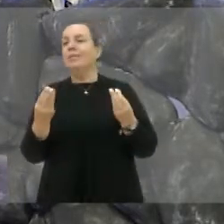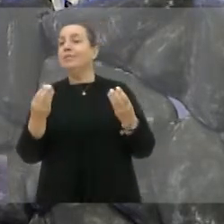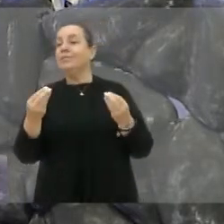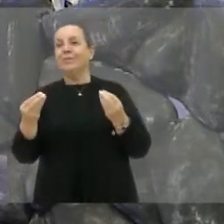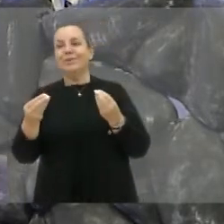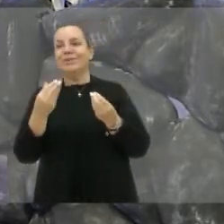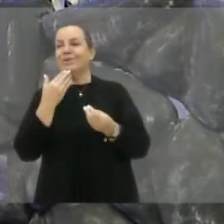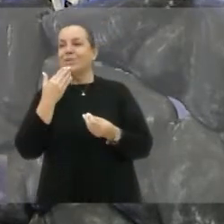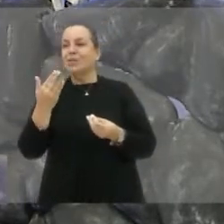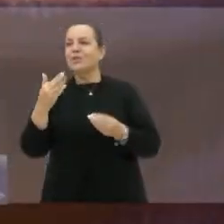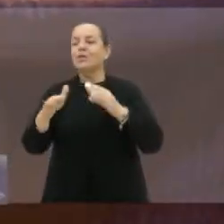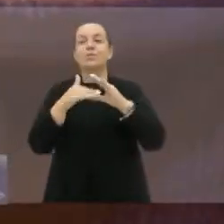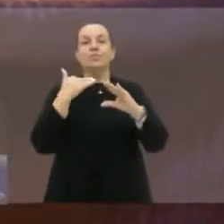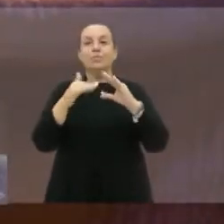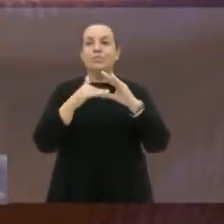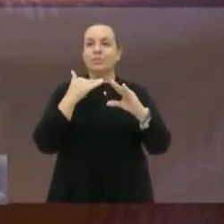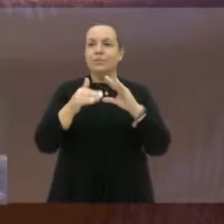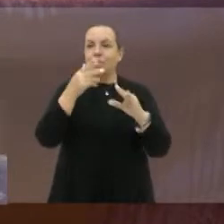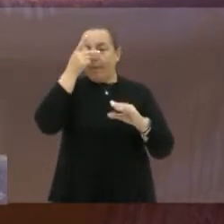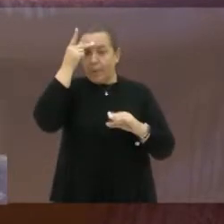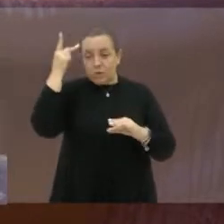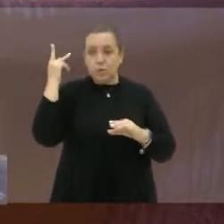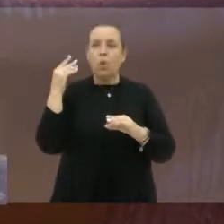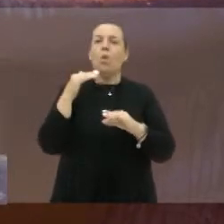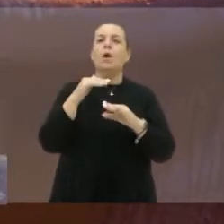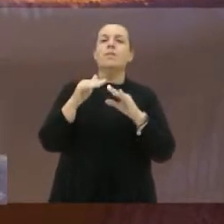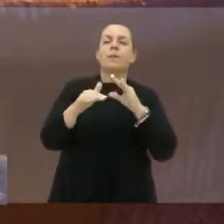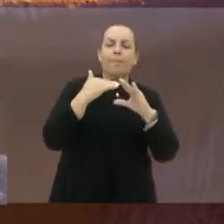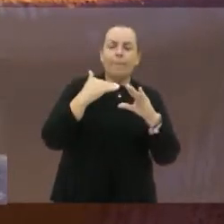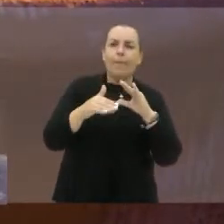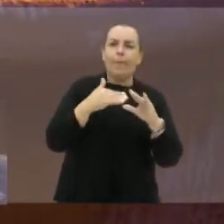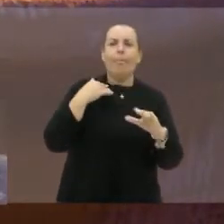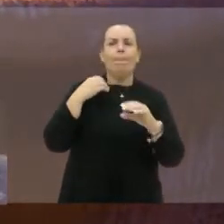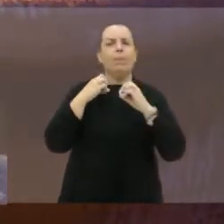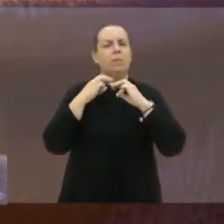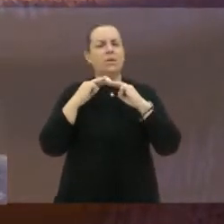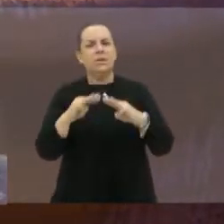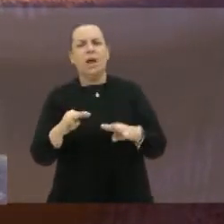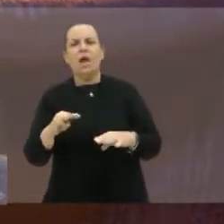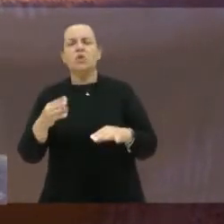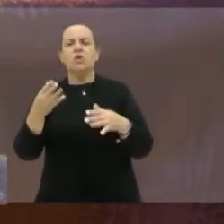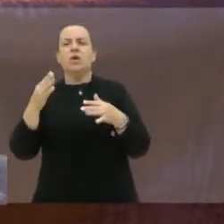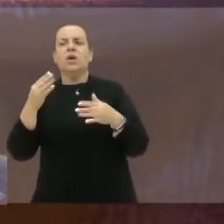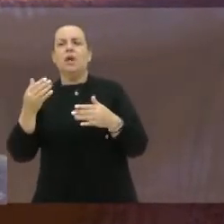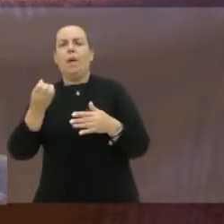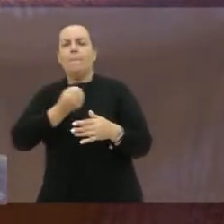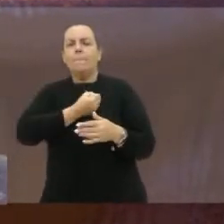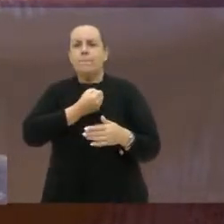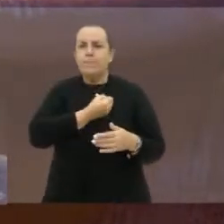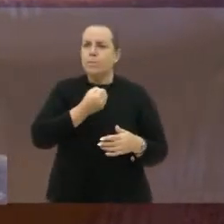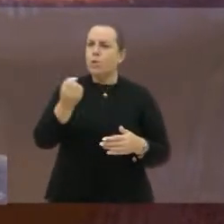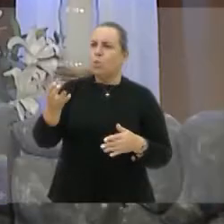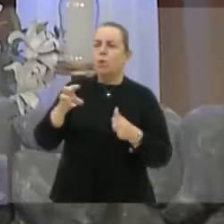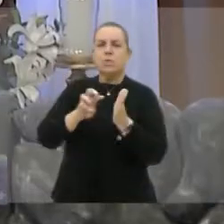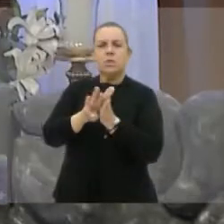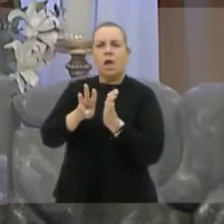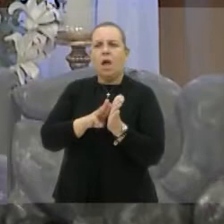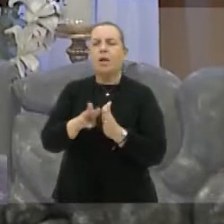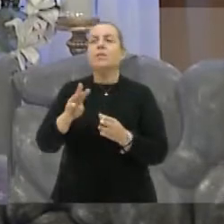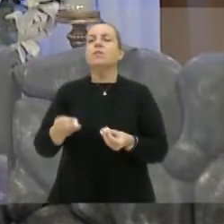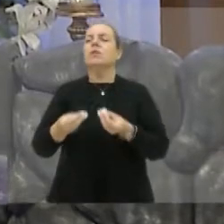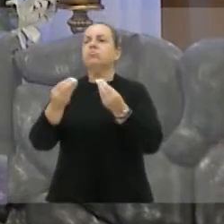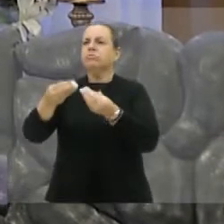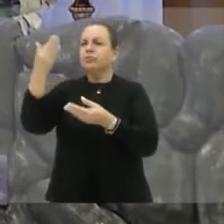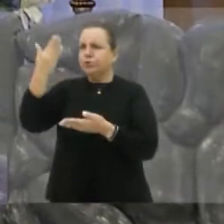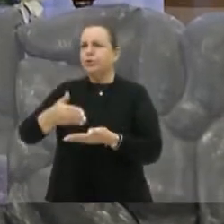momento, quantas pessoas mandando, ligando, mandando a sua mensagem de áudio, ligando para nós, dizendo: Padre Kleber, coloca diante de Jesus